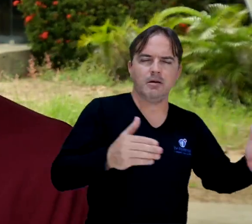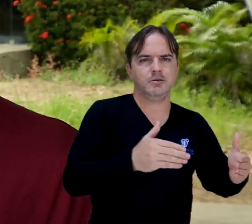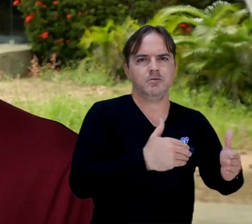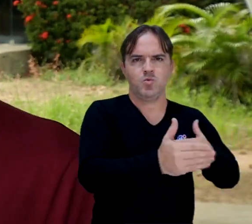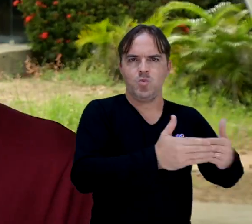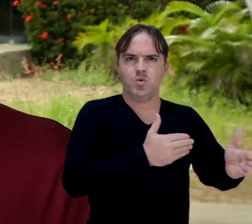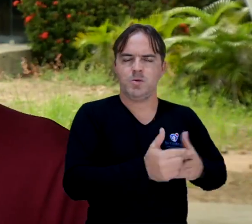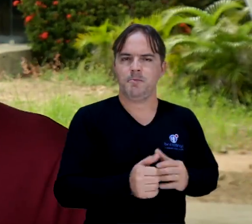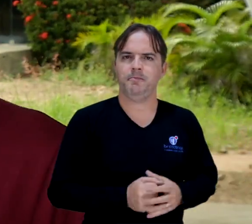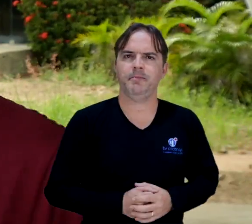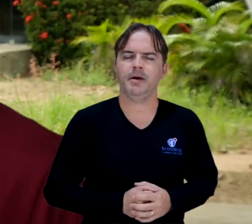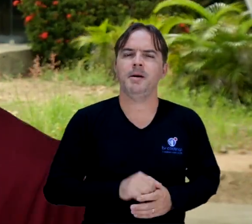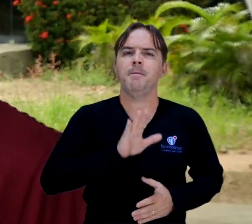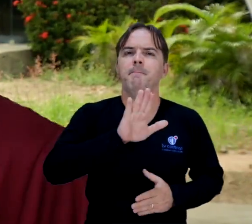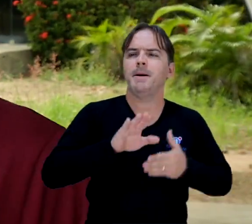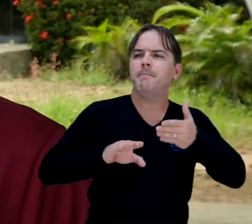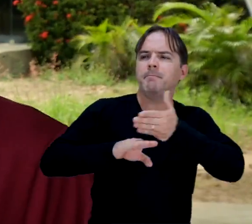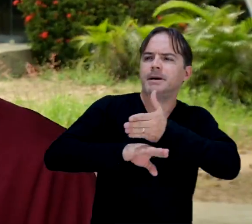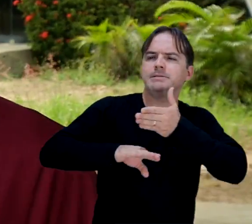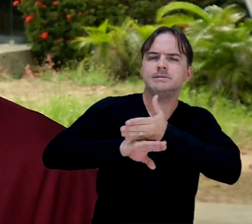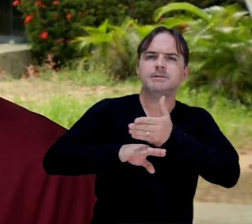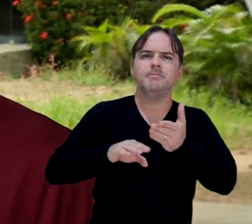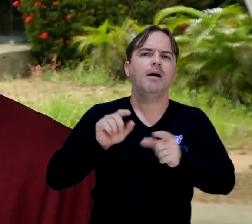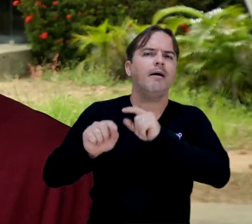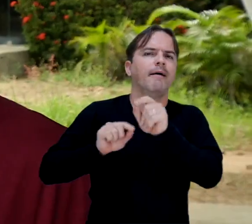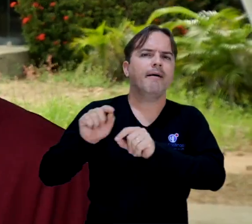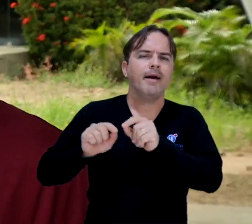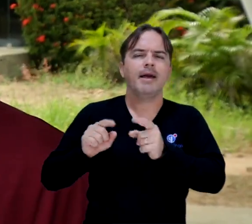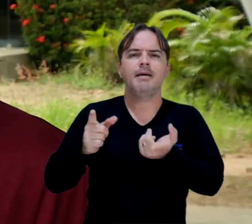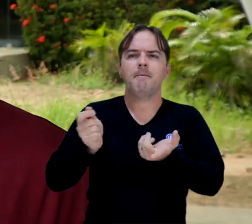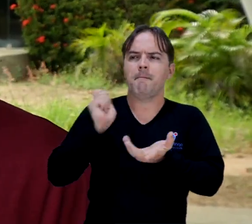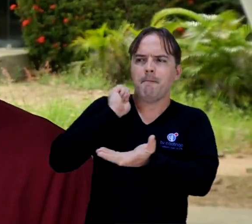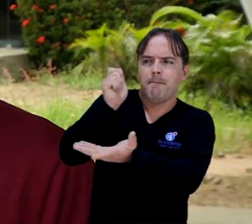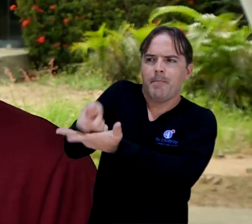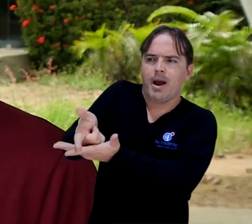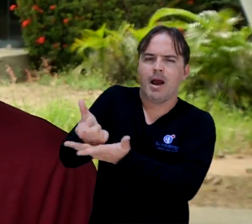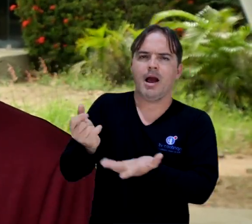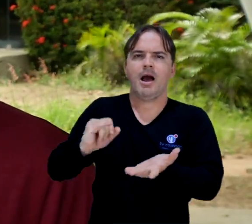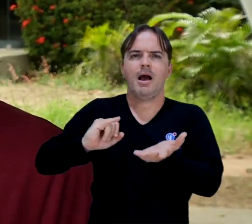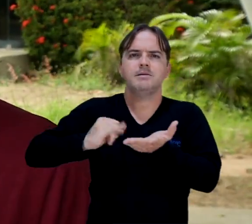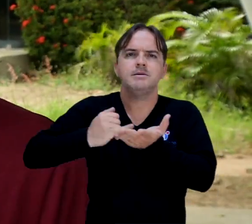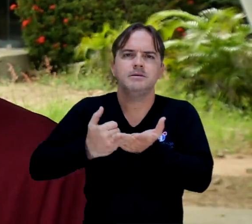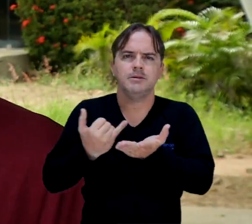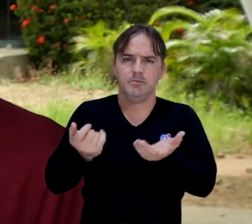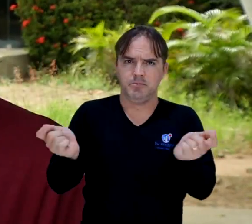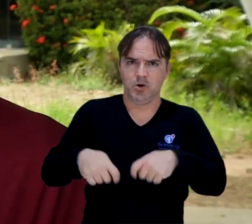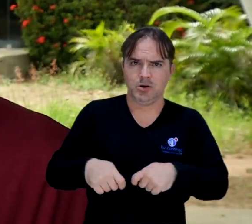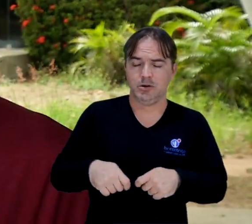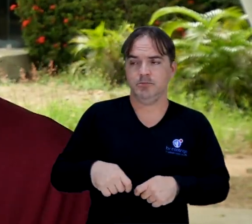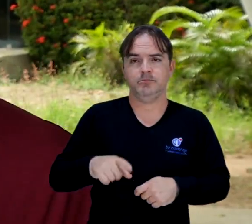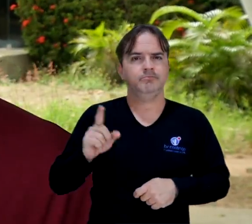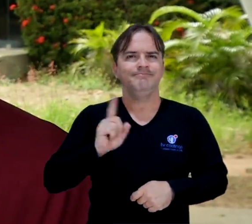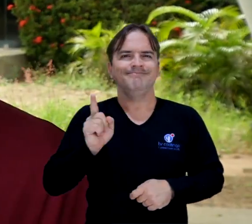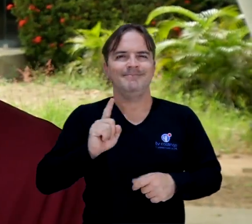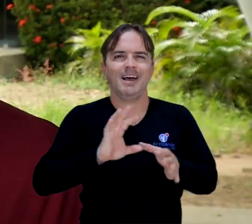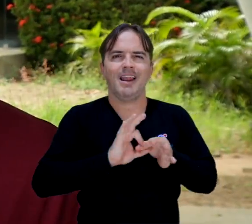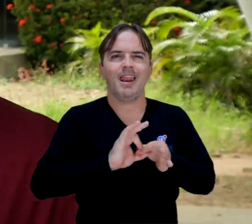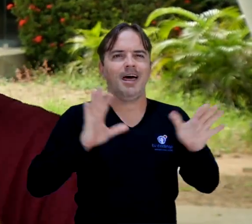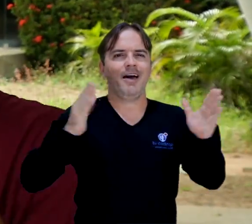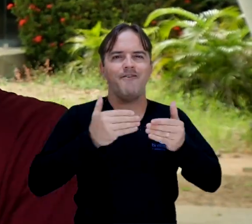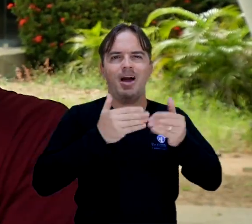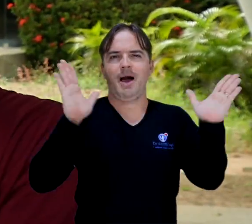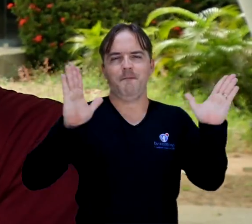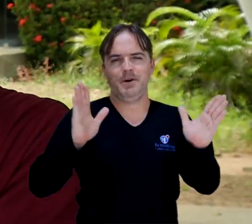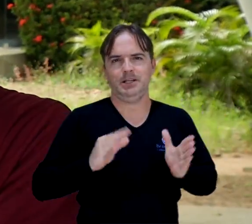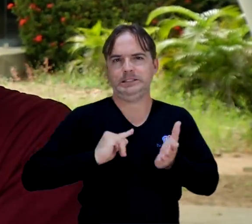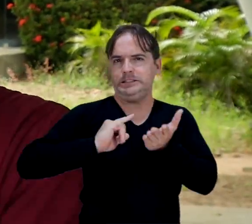pequenas produções. Quem pode participar? Precisa pagar alguma taxa? Tem alguma inscrição? É 100% aberto ao público. A